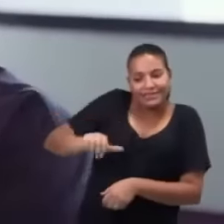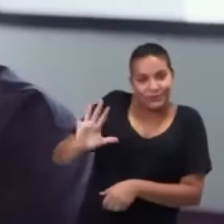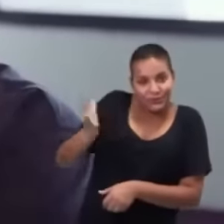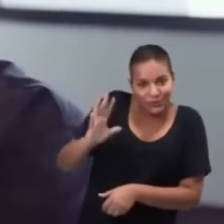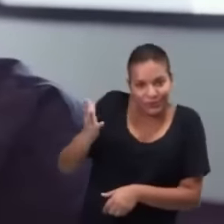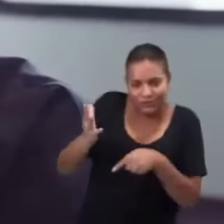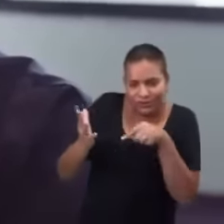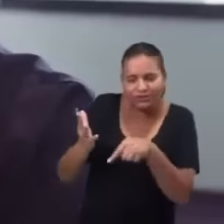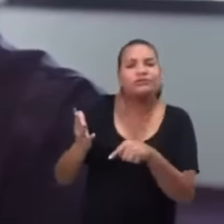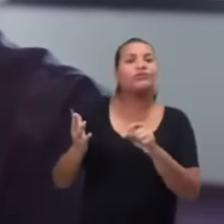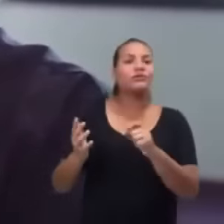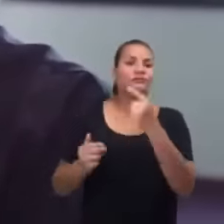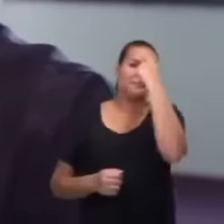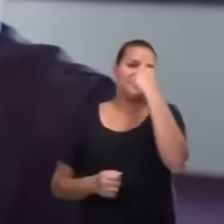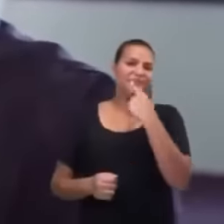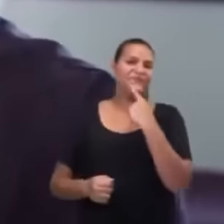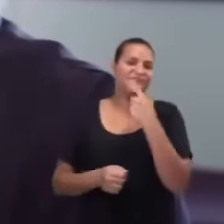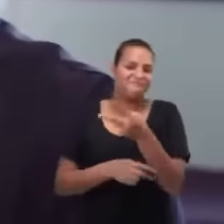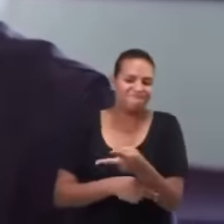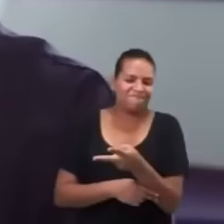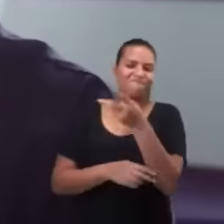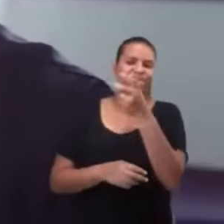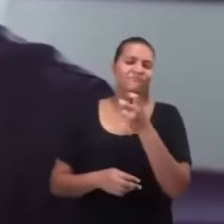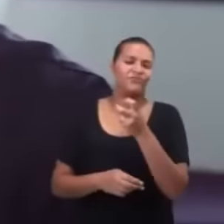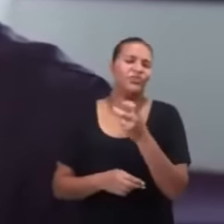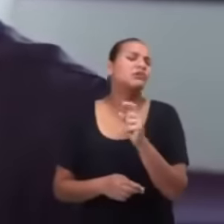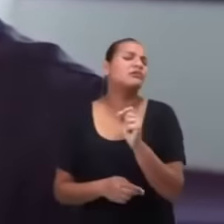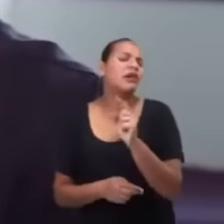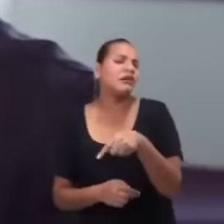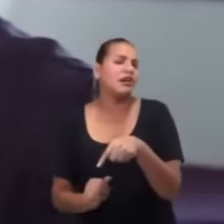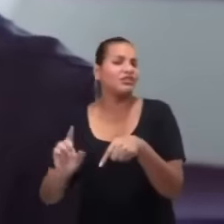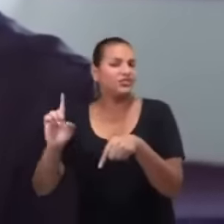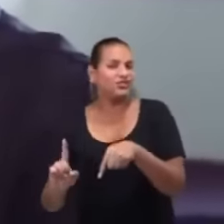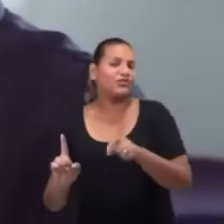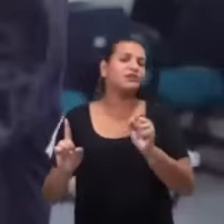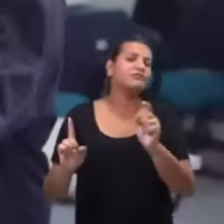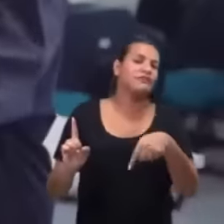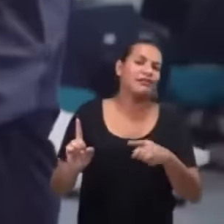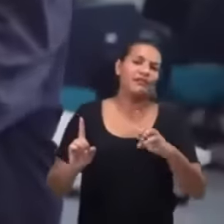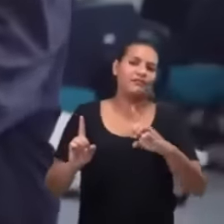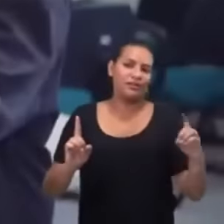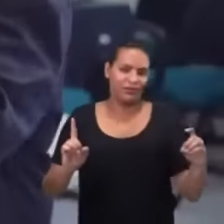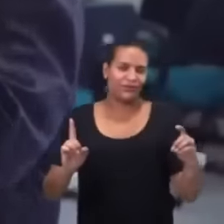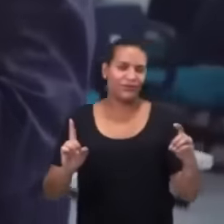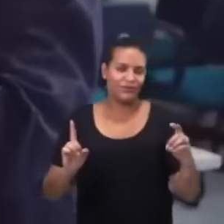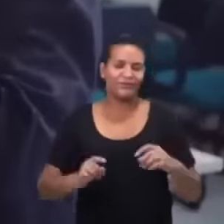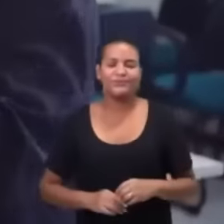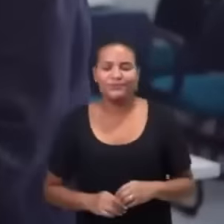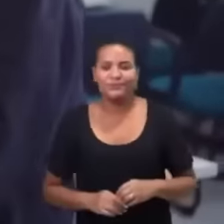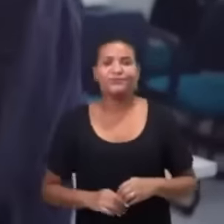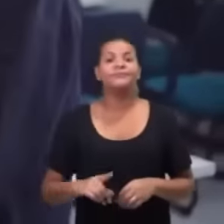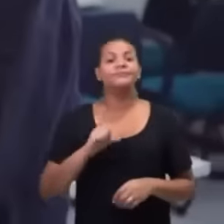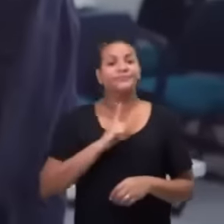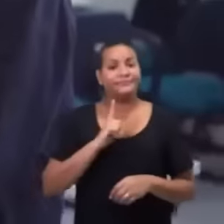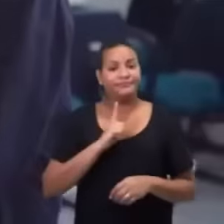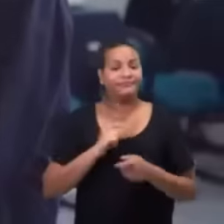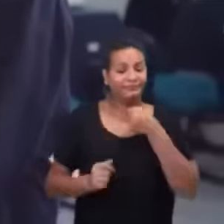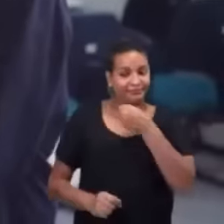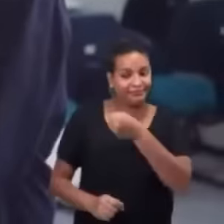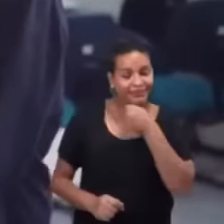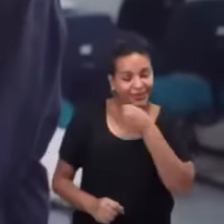profissional que vai assumir a escola ou que, de repente, vai trabalhar como coordenador pedagógico, né? A entrevista arremata